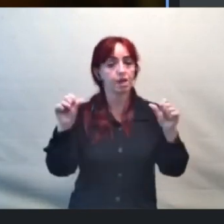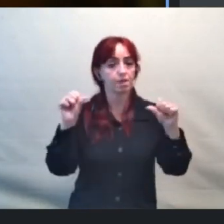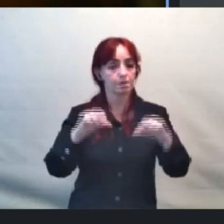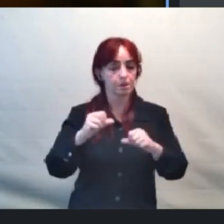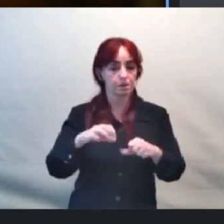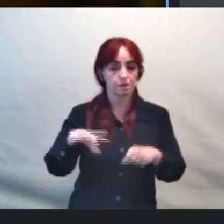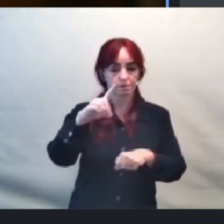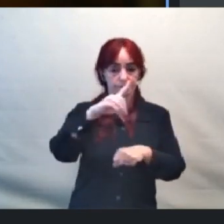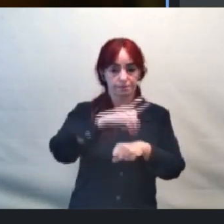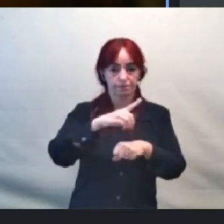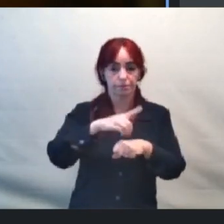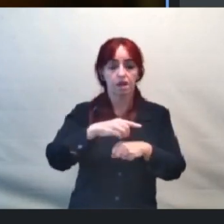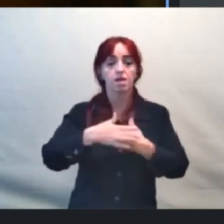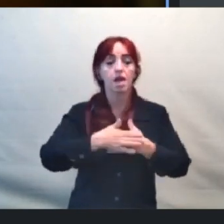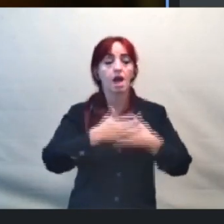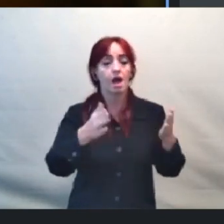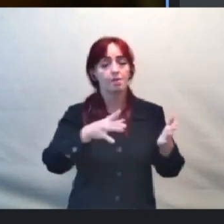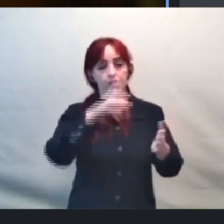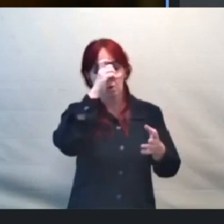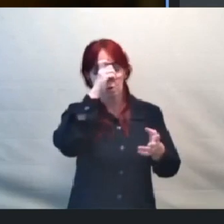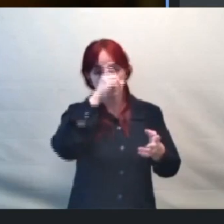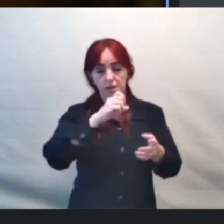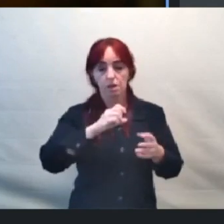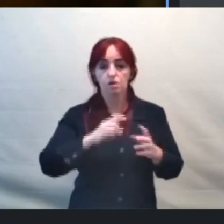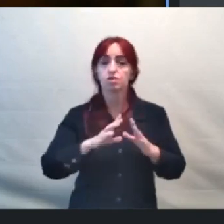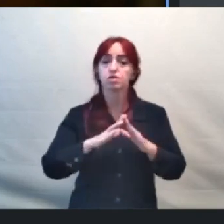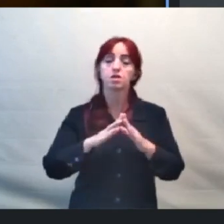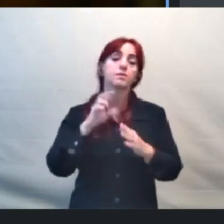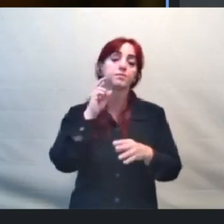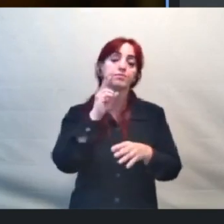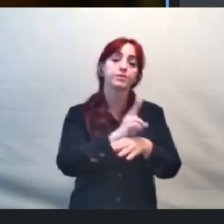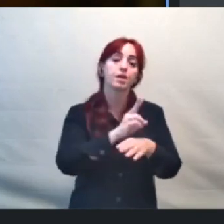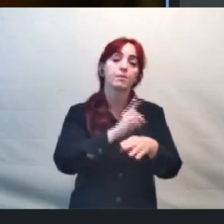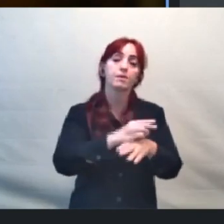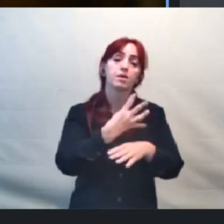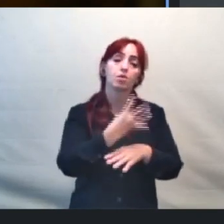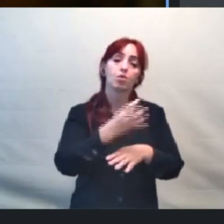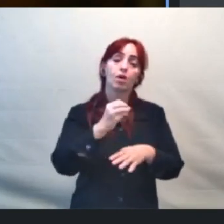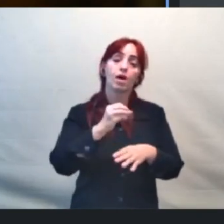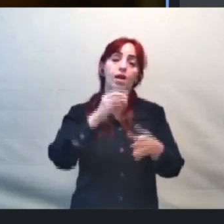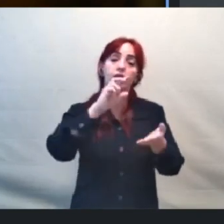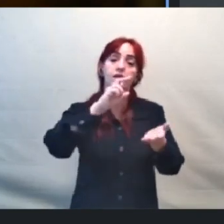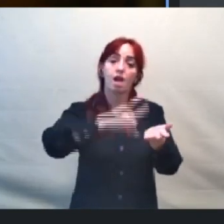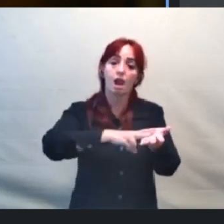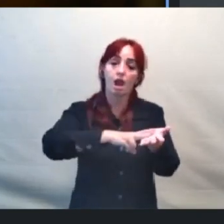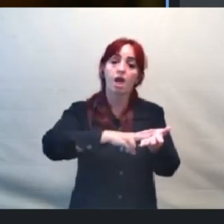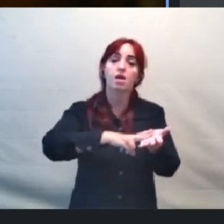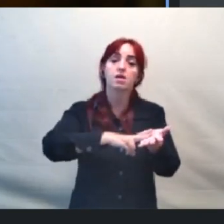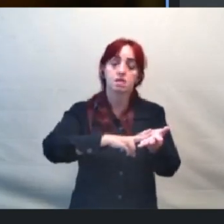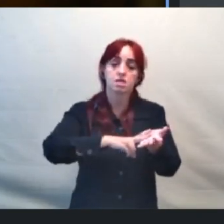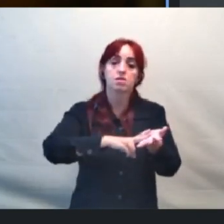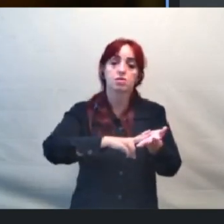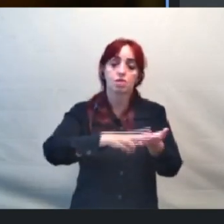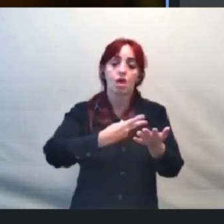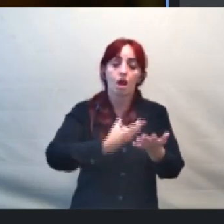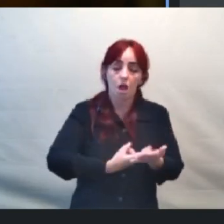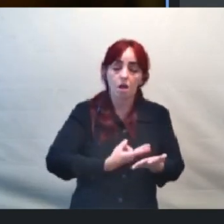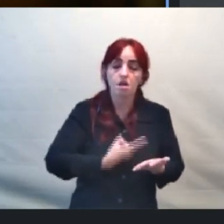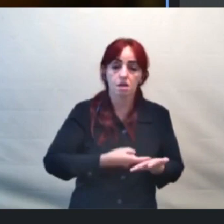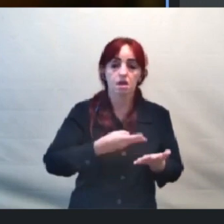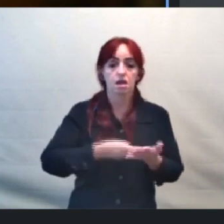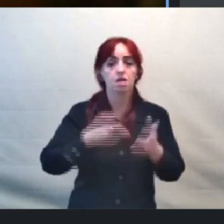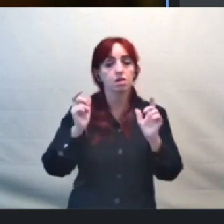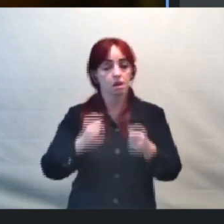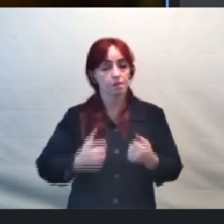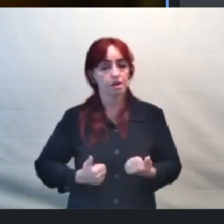esse hospital de campanha lá na Norte, com 40 leitos, exatamente para nos apoiar na vazão e no atendimento